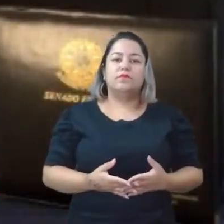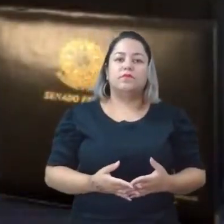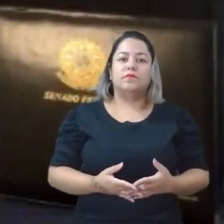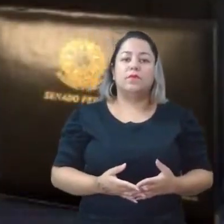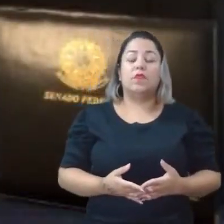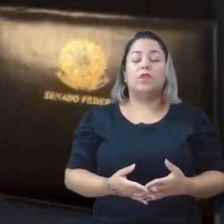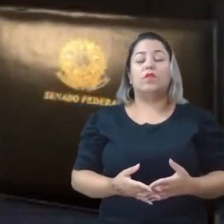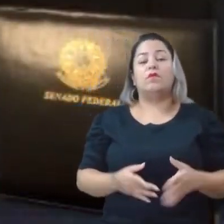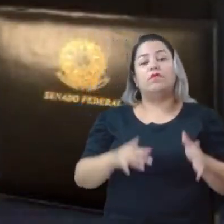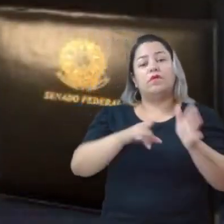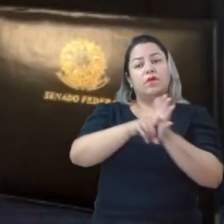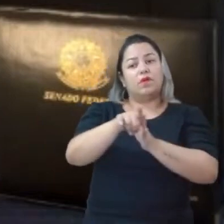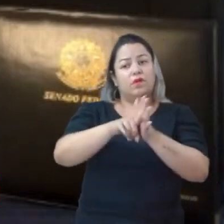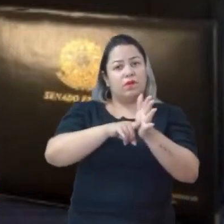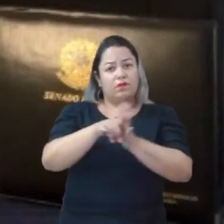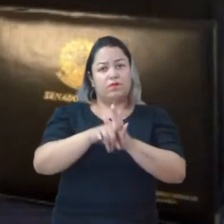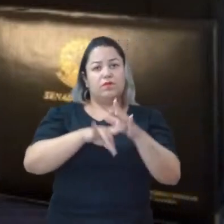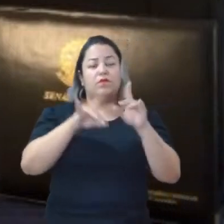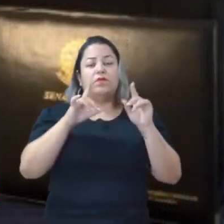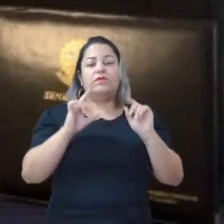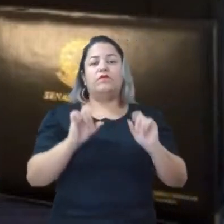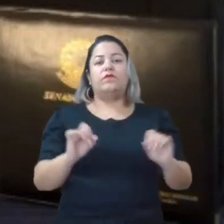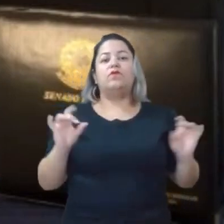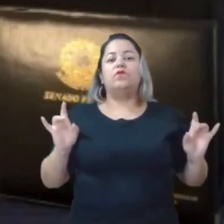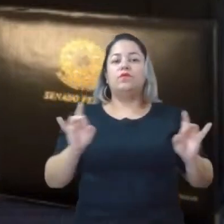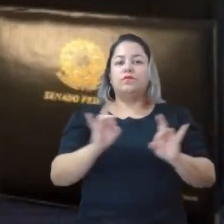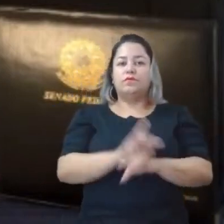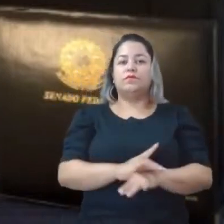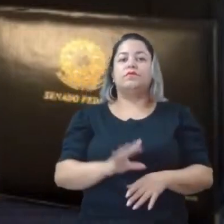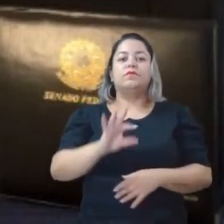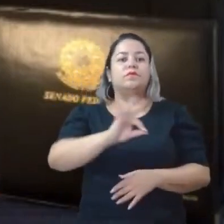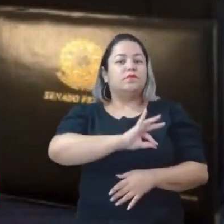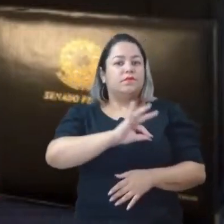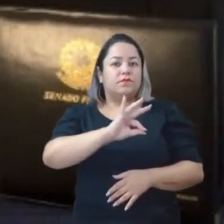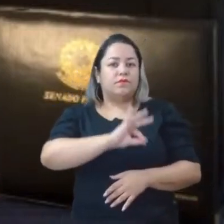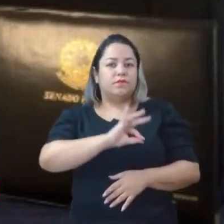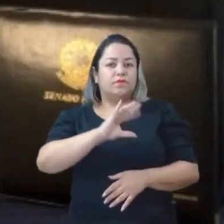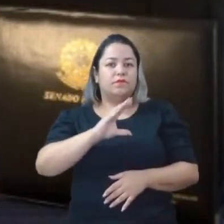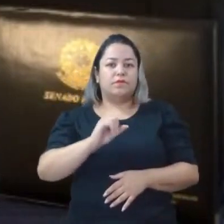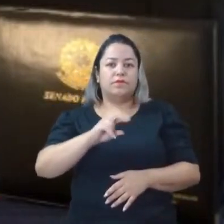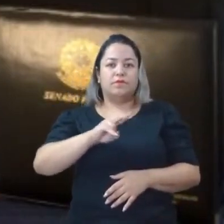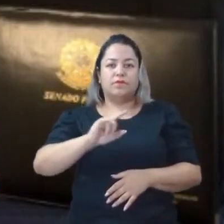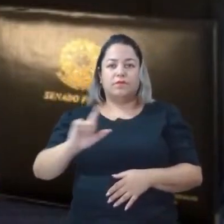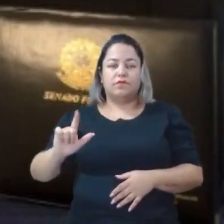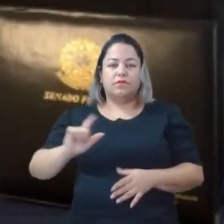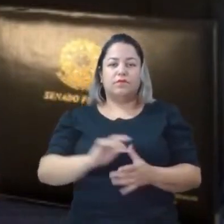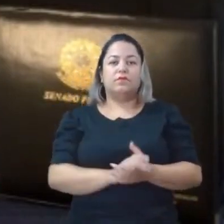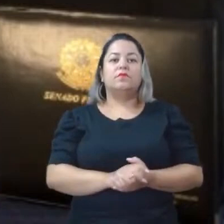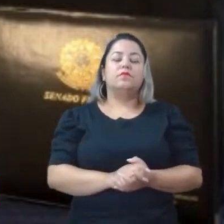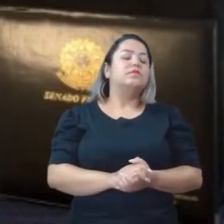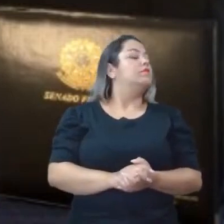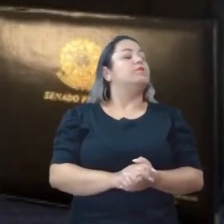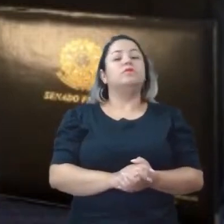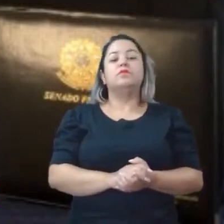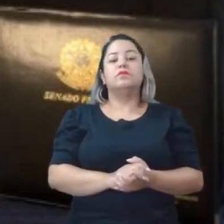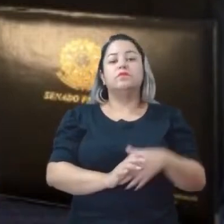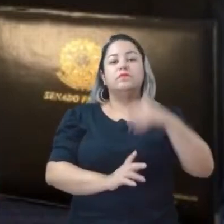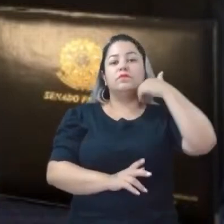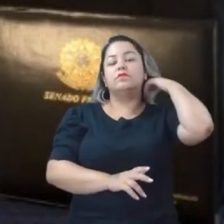O inquérito ele foi concluído pela Polícia Civil, né?